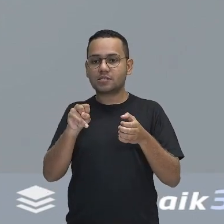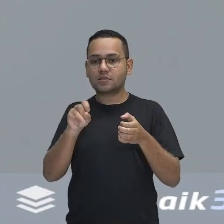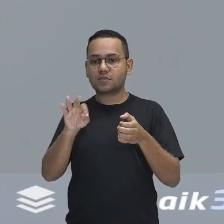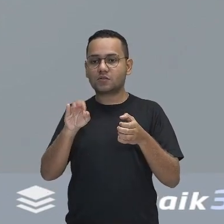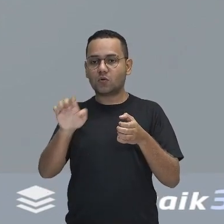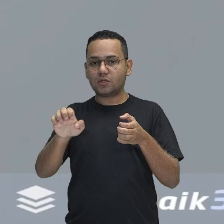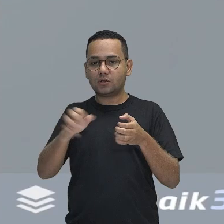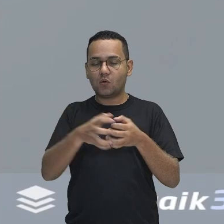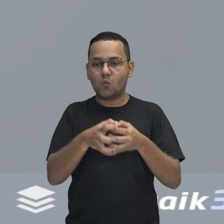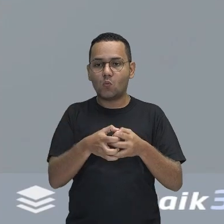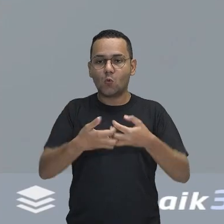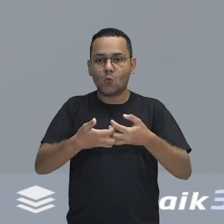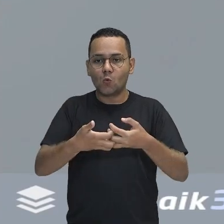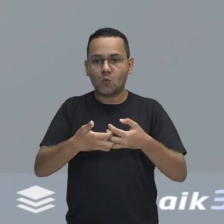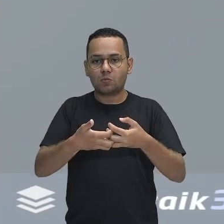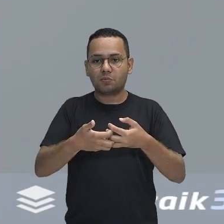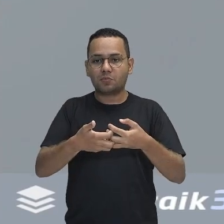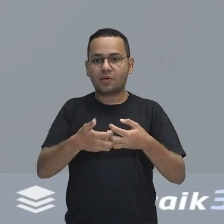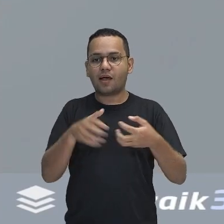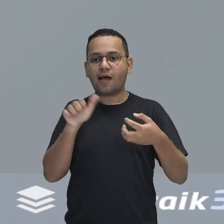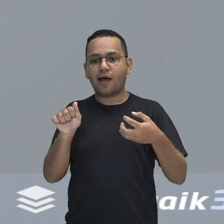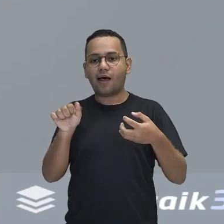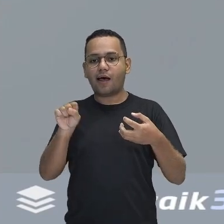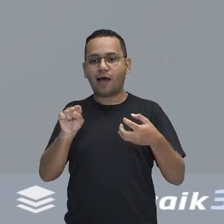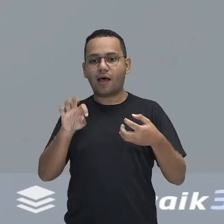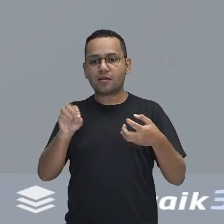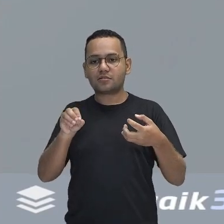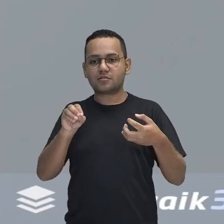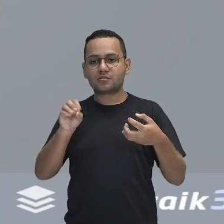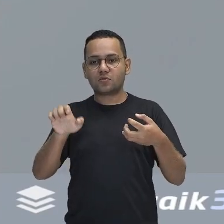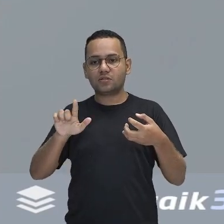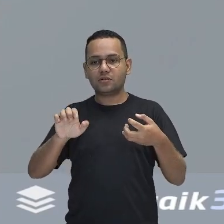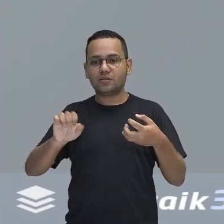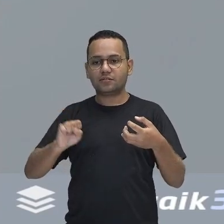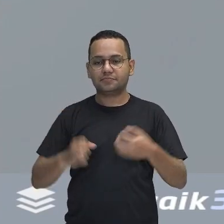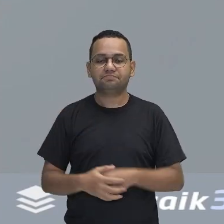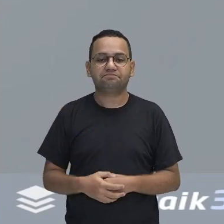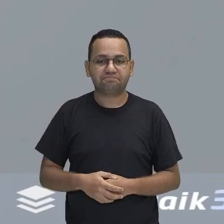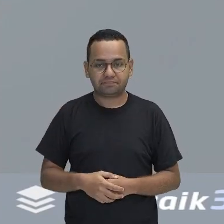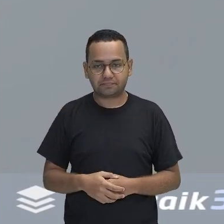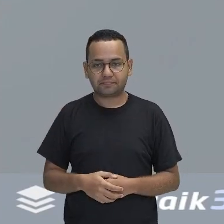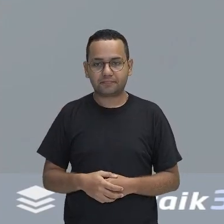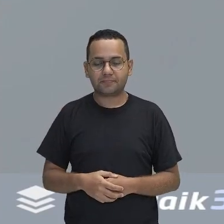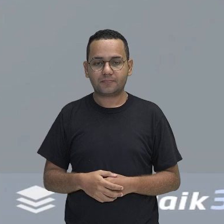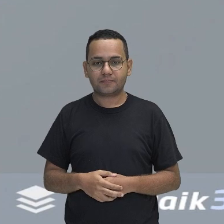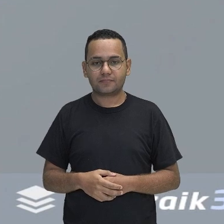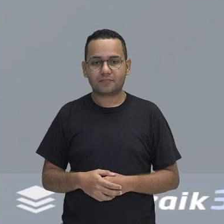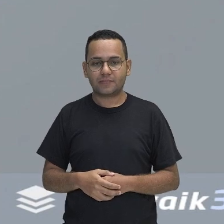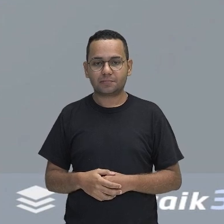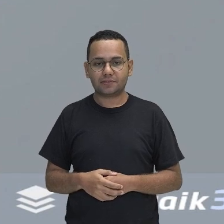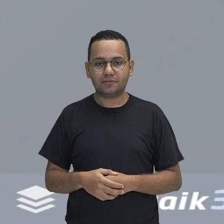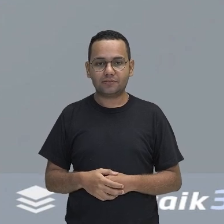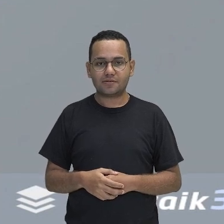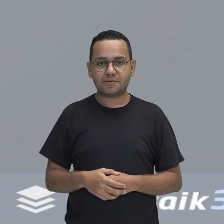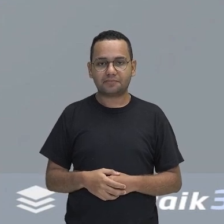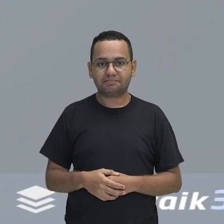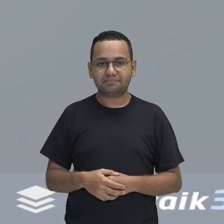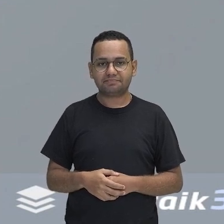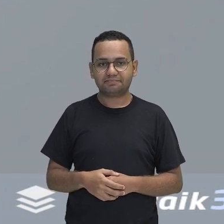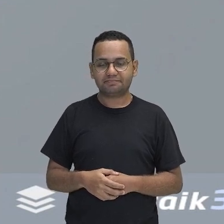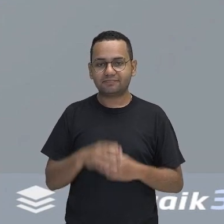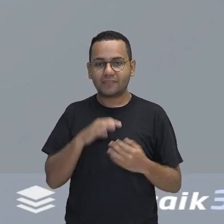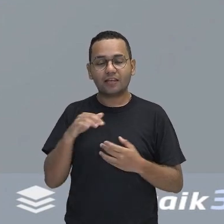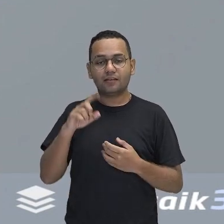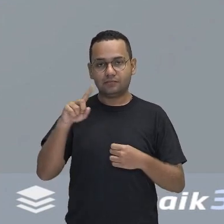se expande é o movimento de diástole. Agora vamos observar de forma mais